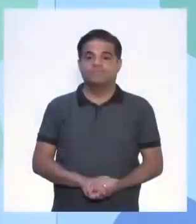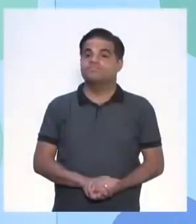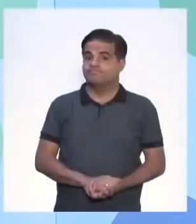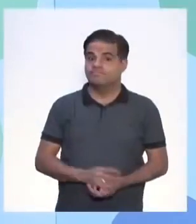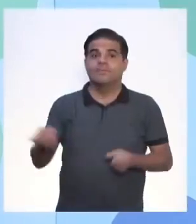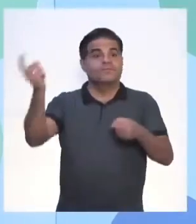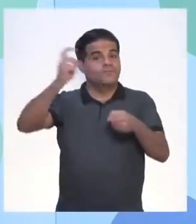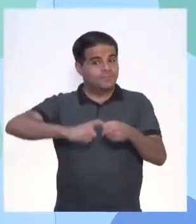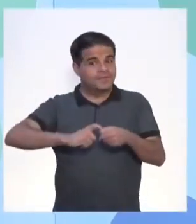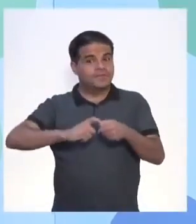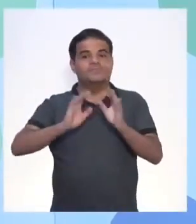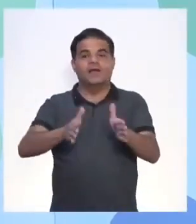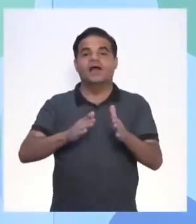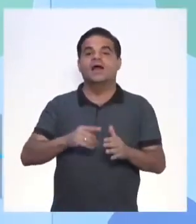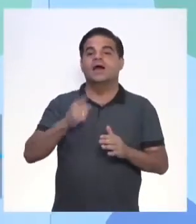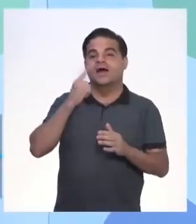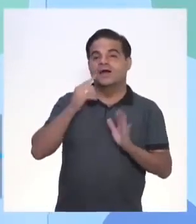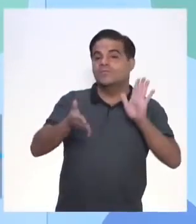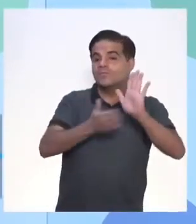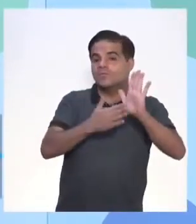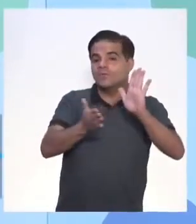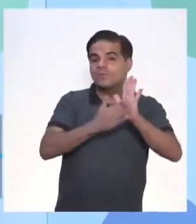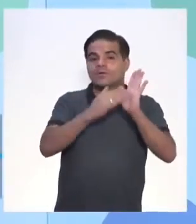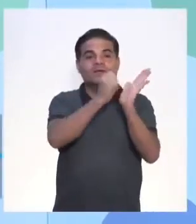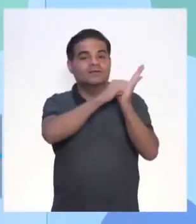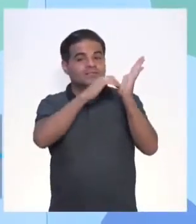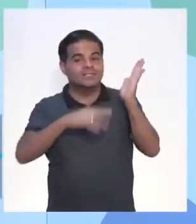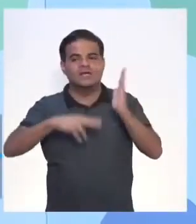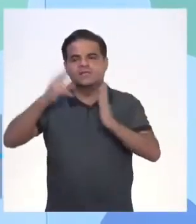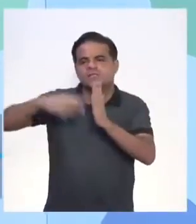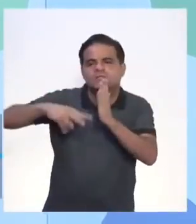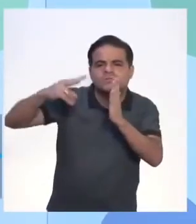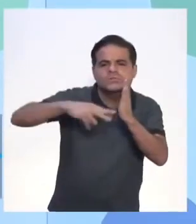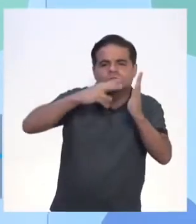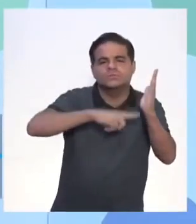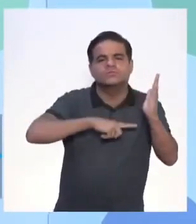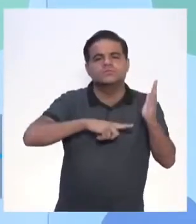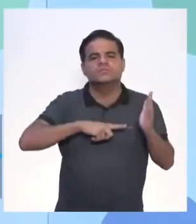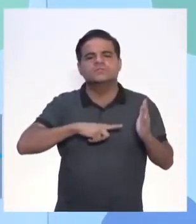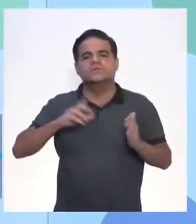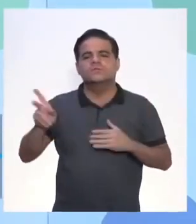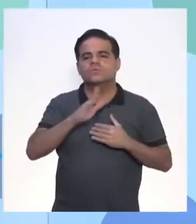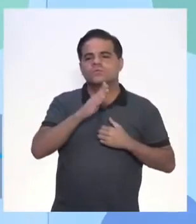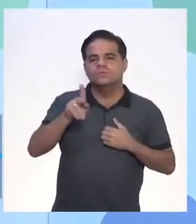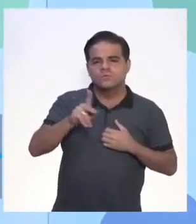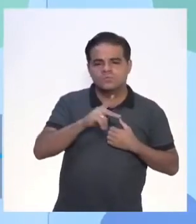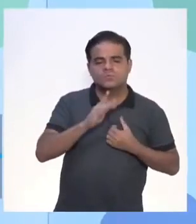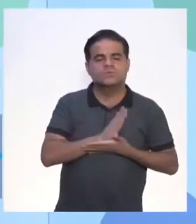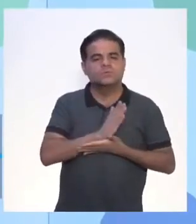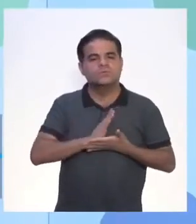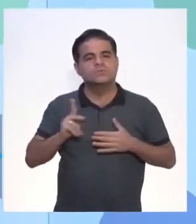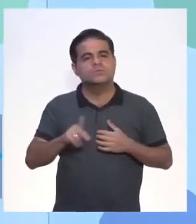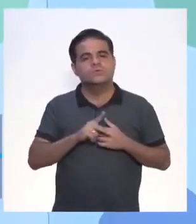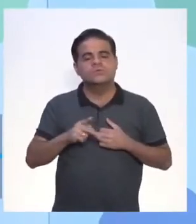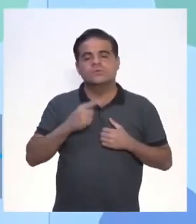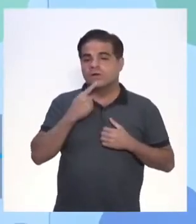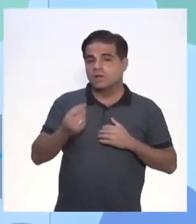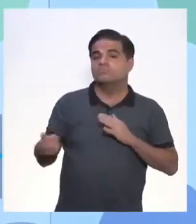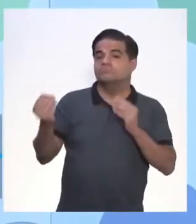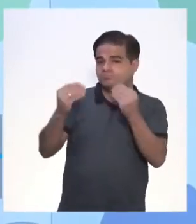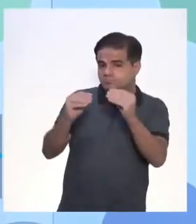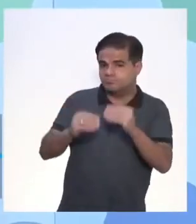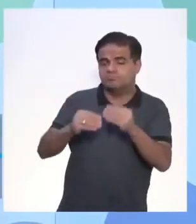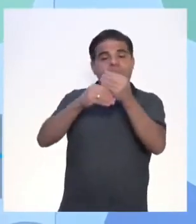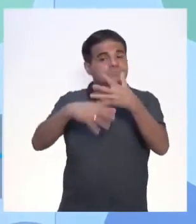Estamos de volta. Eu estou propondo as atividades e as leituras. Tem alguns professores colocando no chat, e é importante